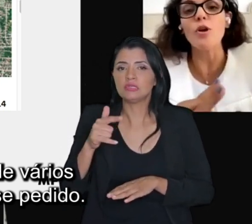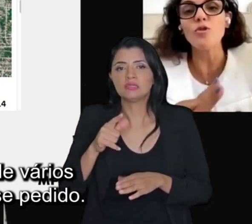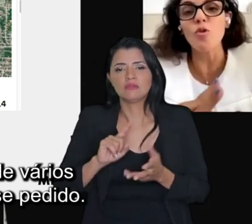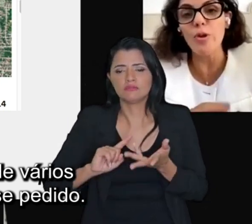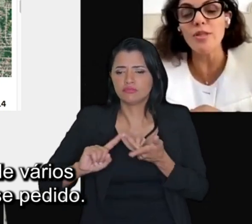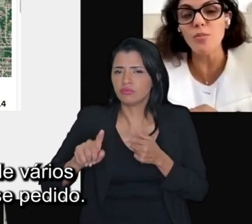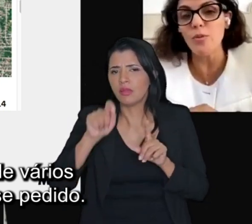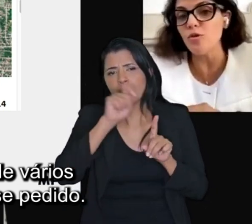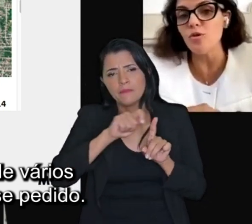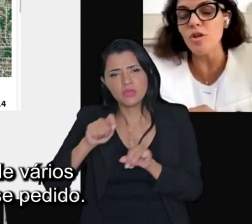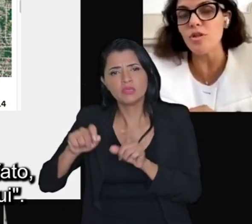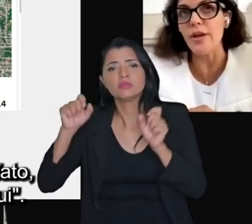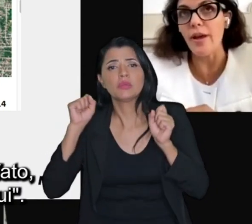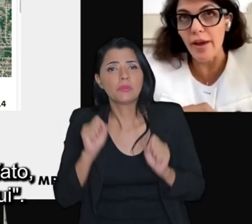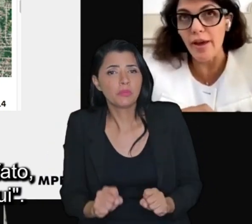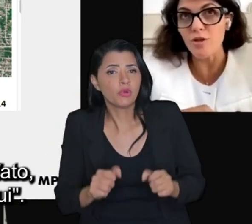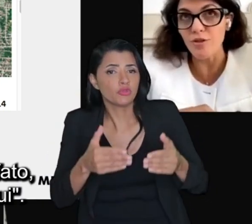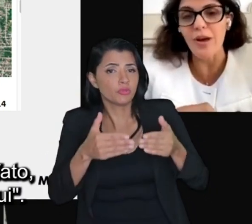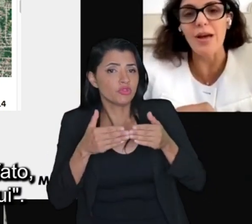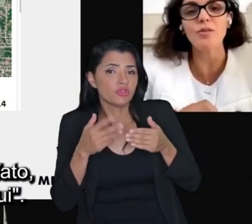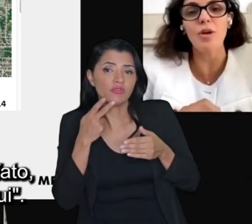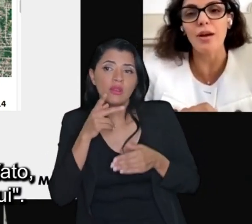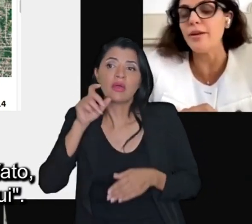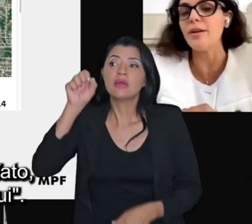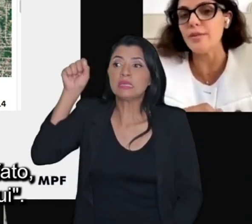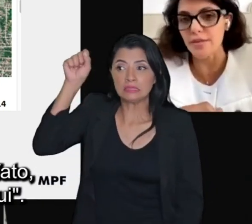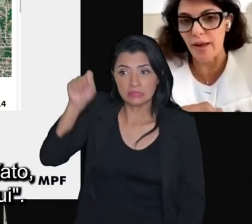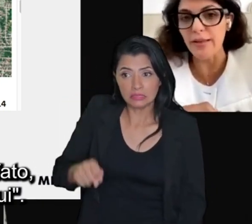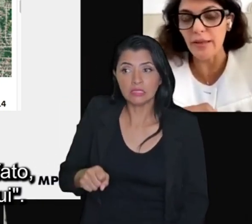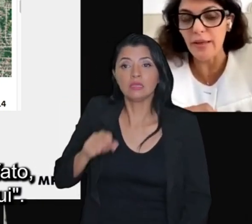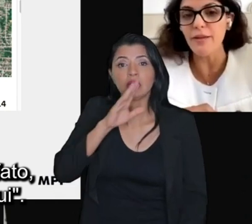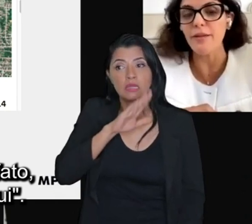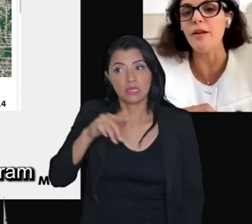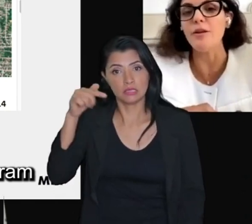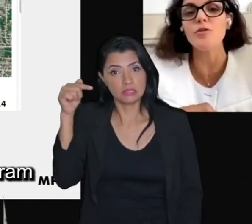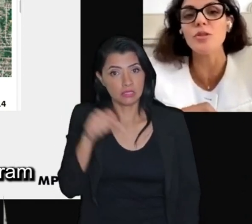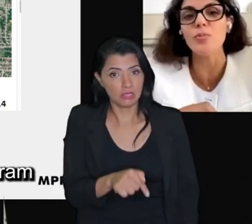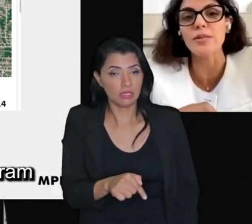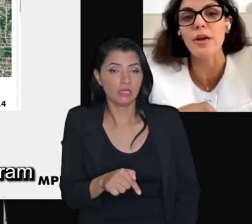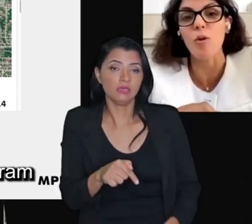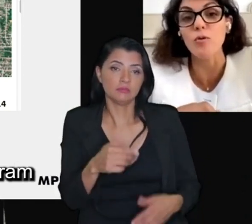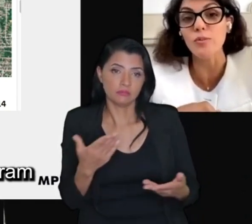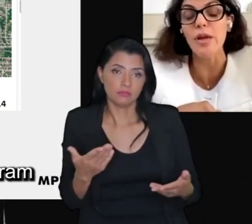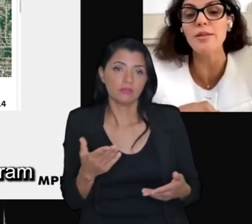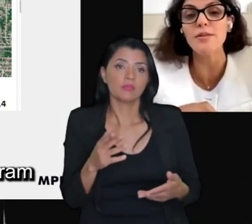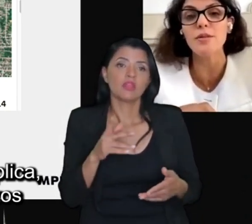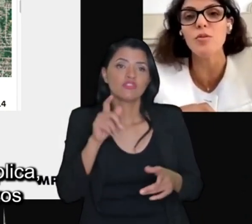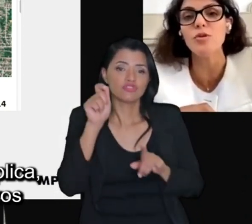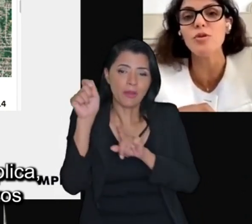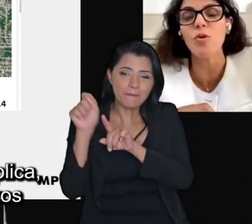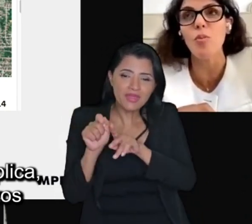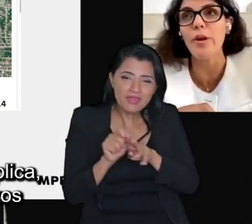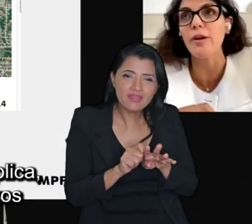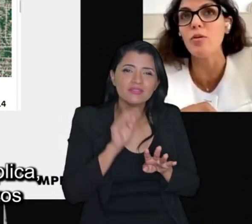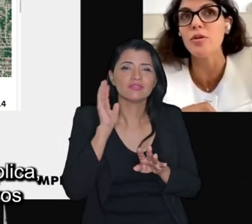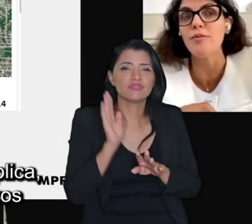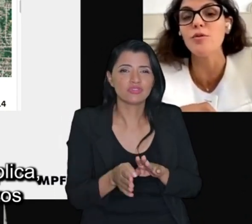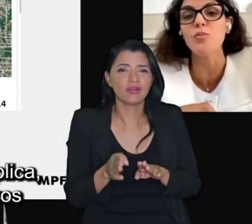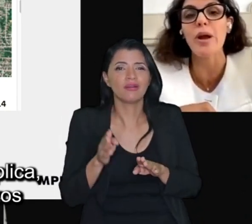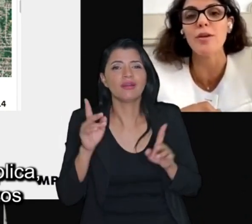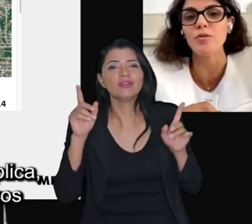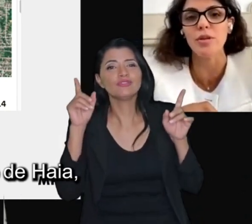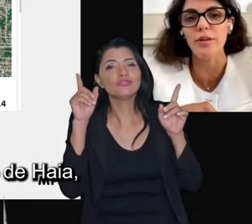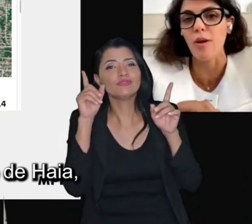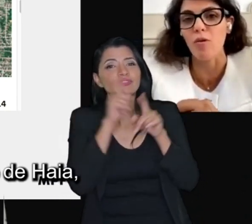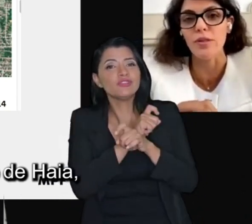meses, pode cumprir esse pedido, só dizer, de fato, a criança está aqui, né? Nisso já se passaram alguns meses, e com isso se complica,